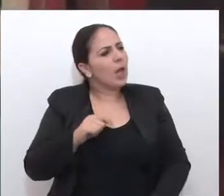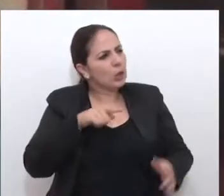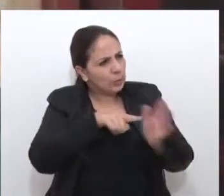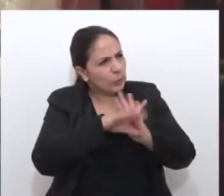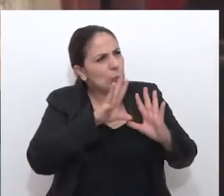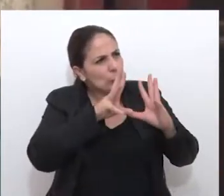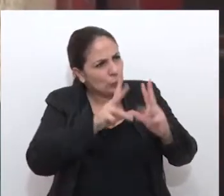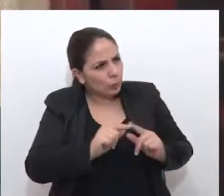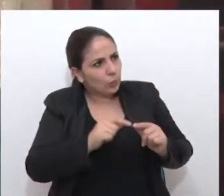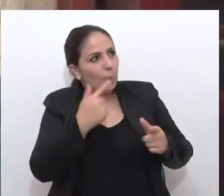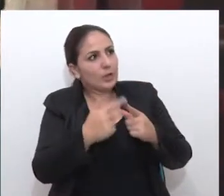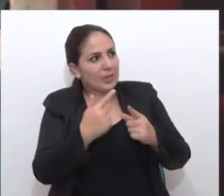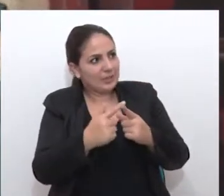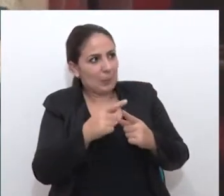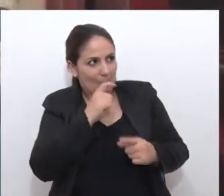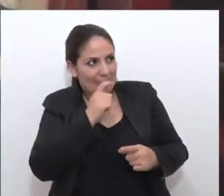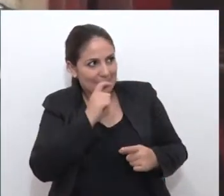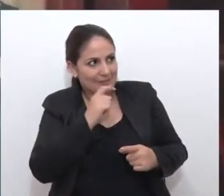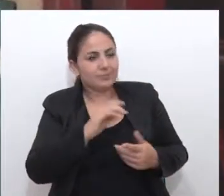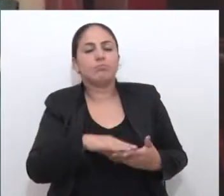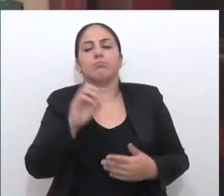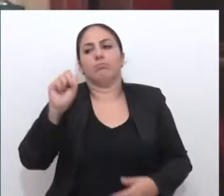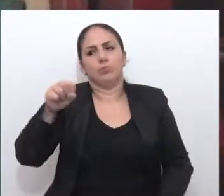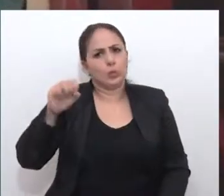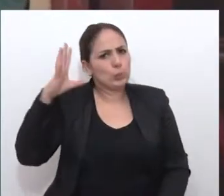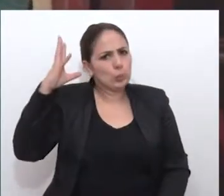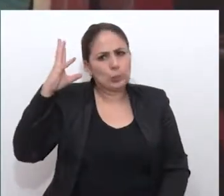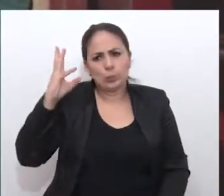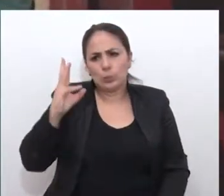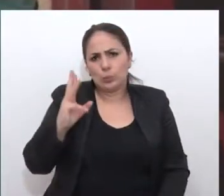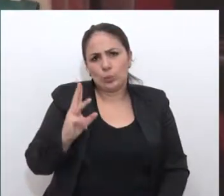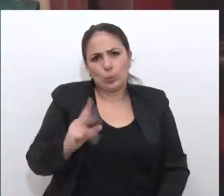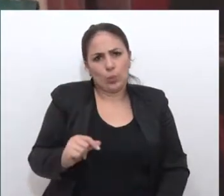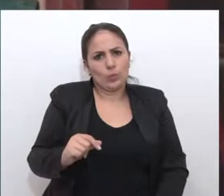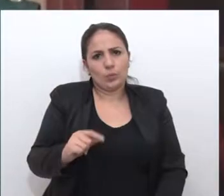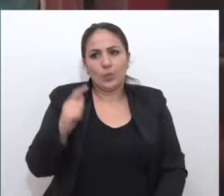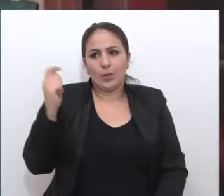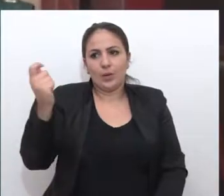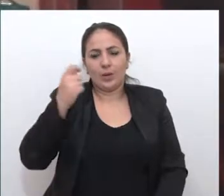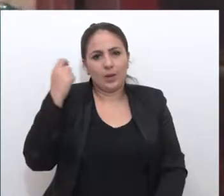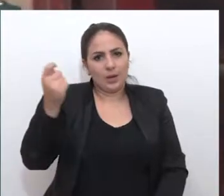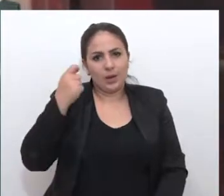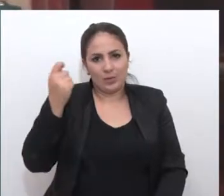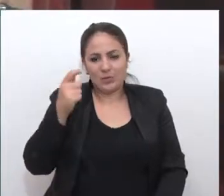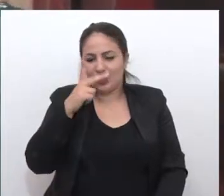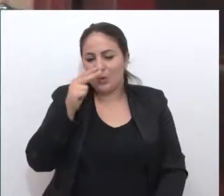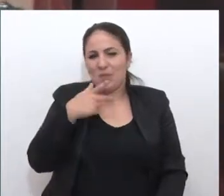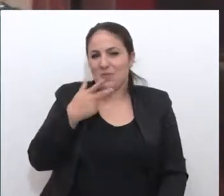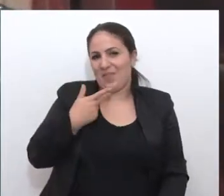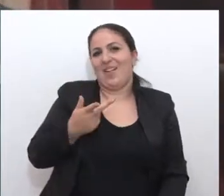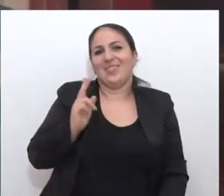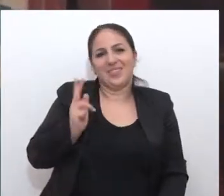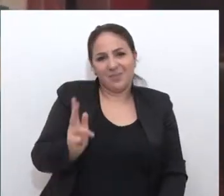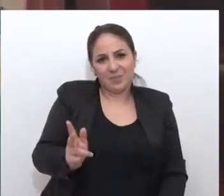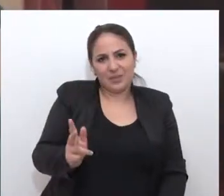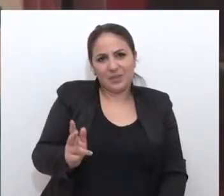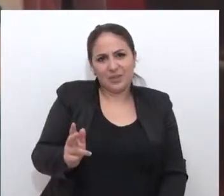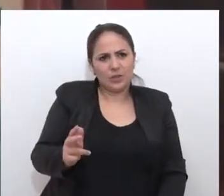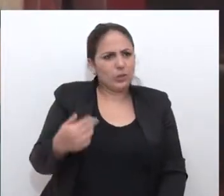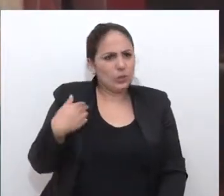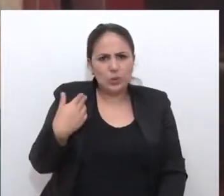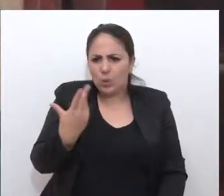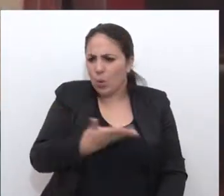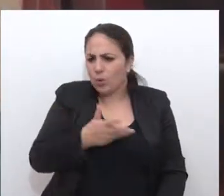isso tudo entrou nessa vida graças ao pai. Graças a sim. Todos os gaúchos que nem os outros, nós,